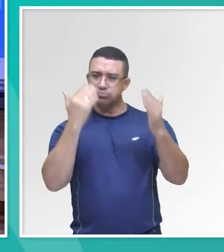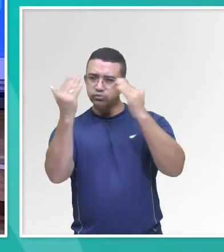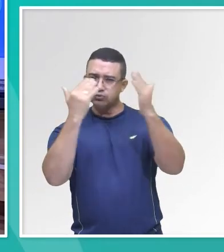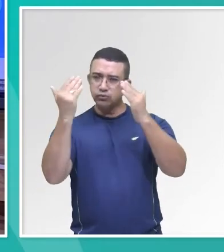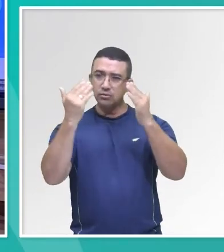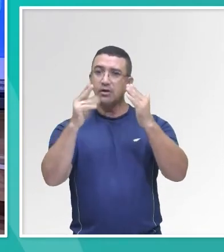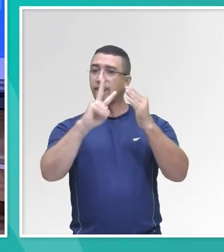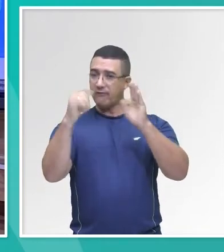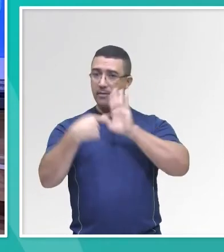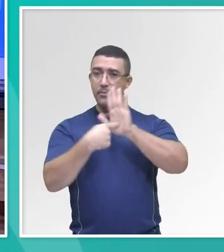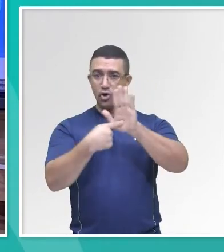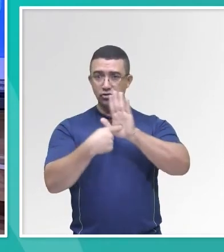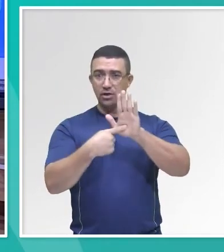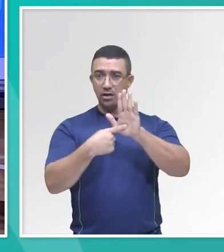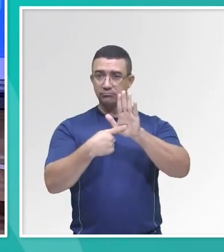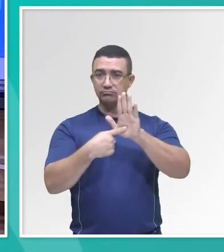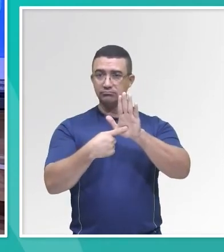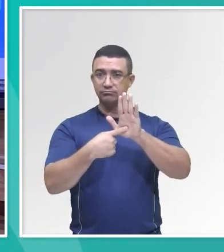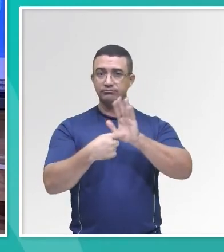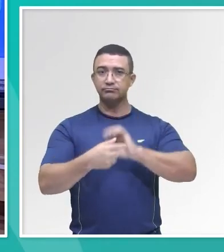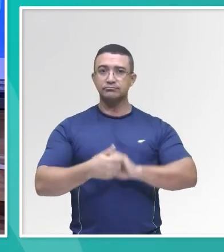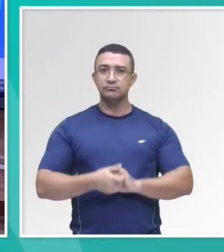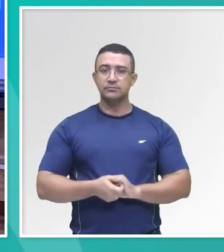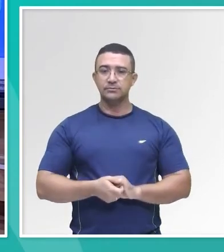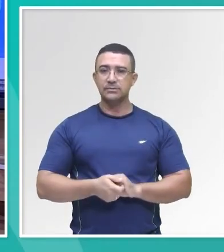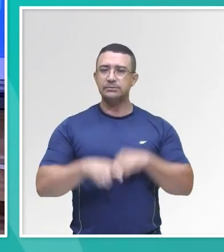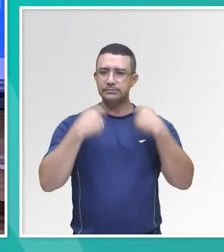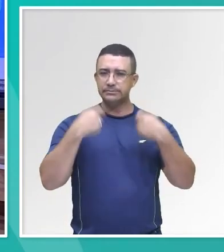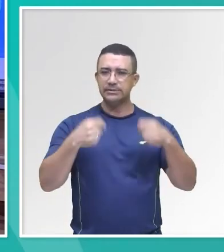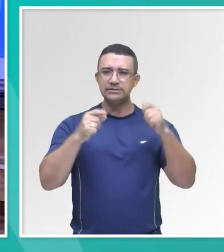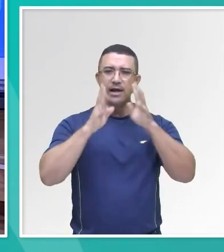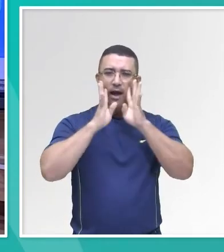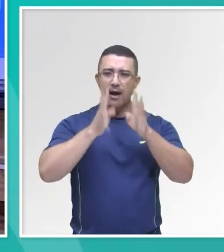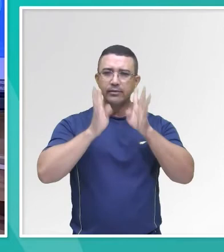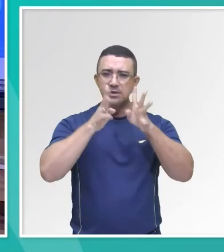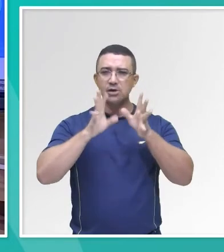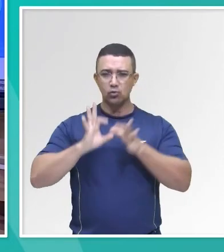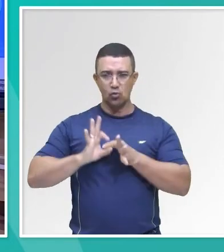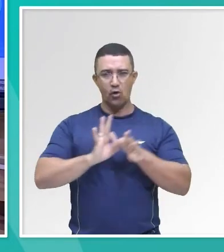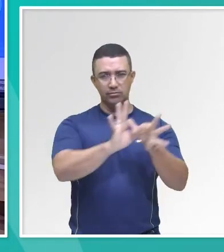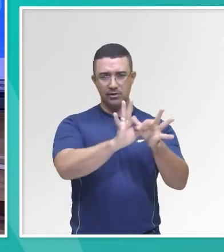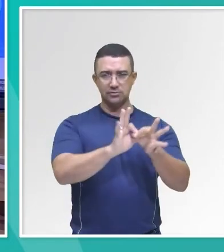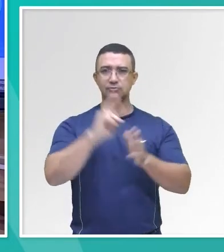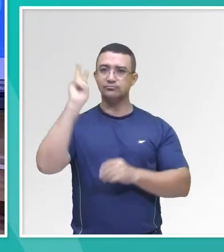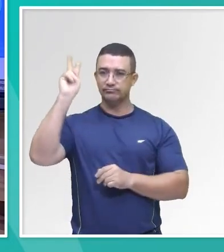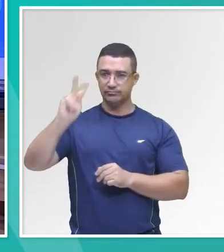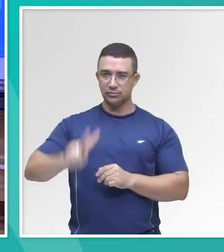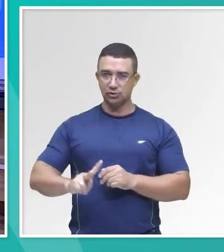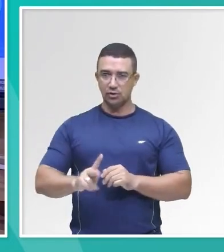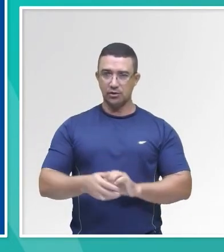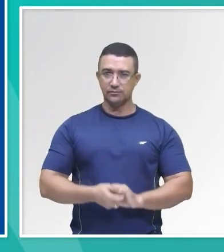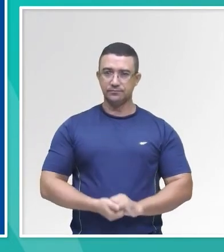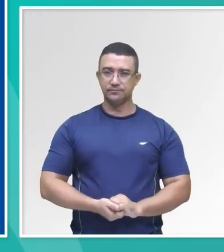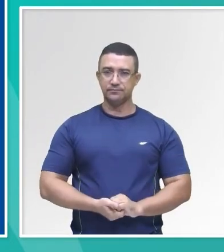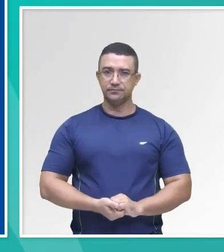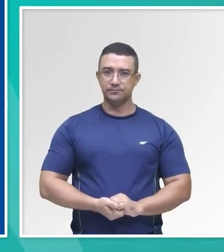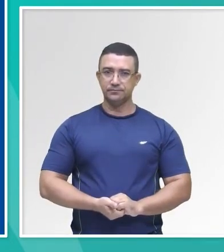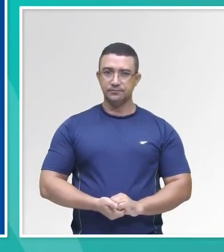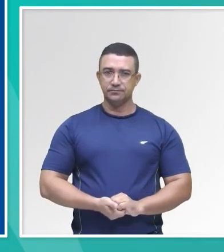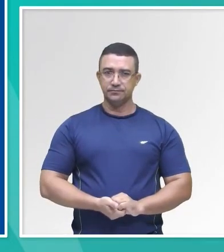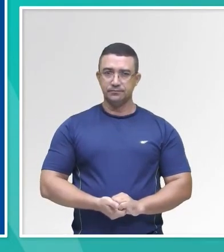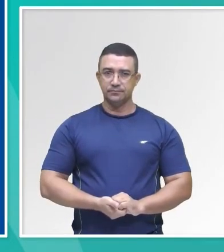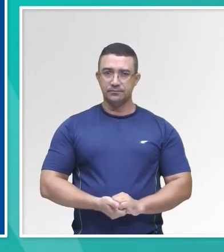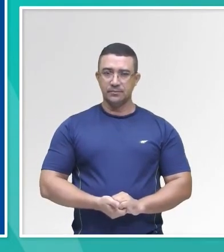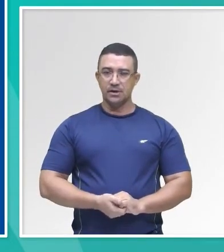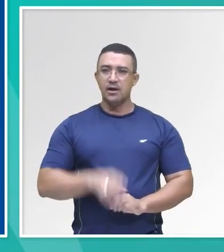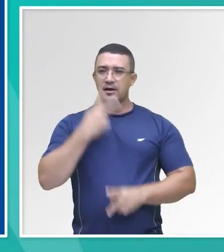essa análise que você vai fazer. Então, muita atenção na contextualização histórica. Observe aí mais um pouco. Olha só, então falamos